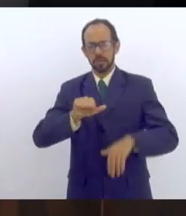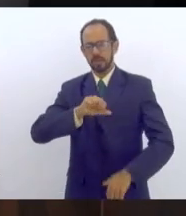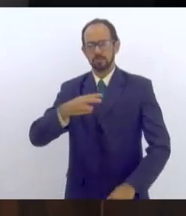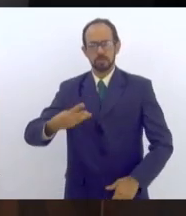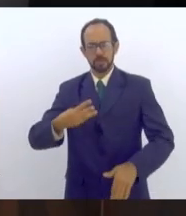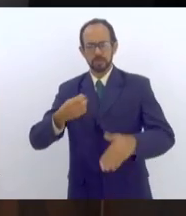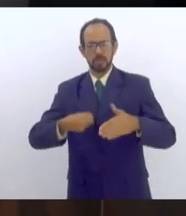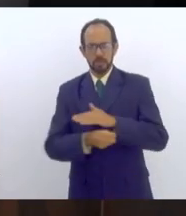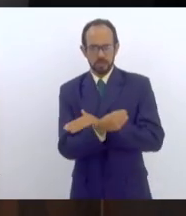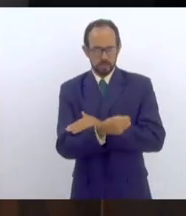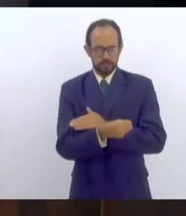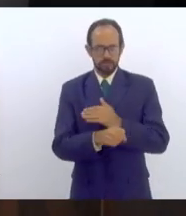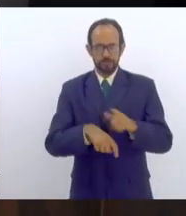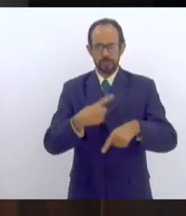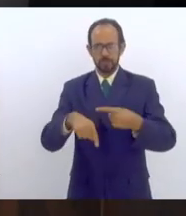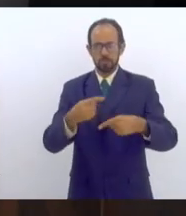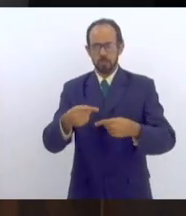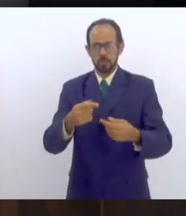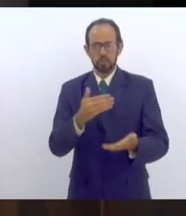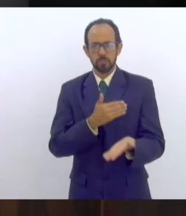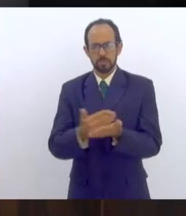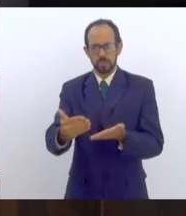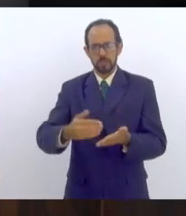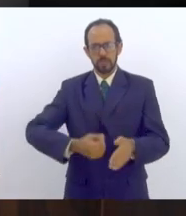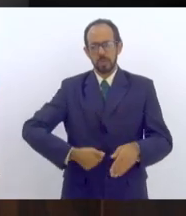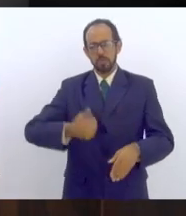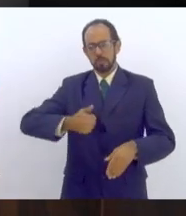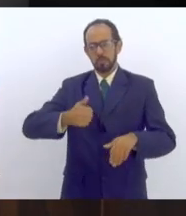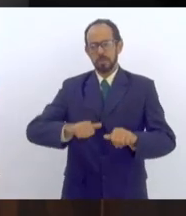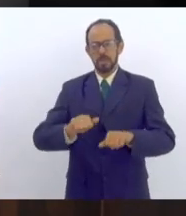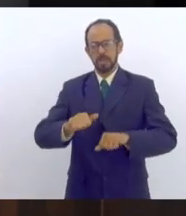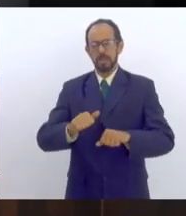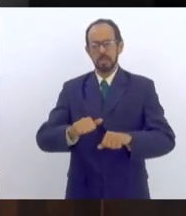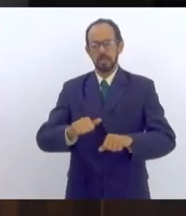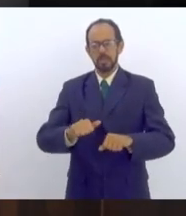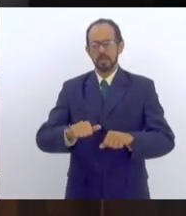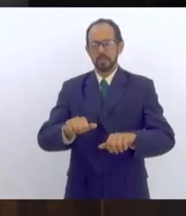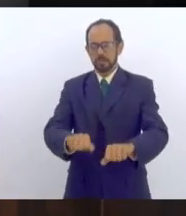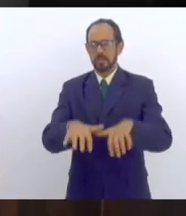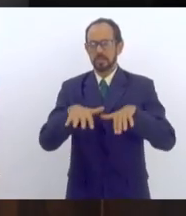A seguir, passaremos à apreciação da pauta da primeira sessão ordinária da